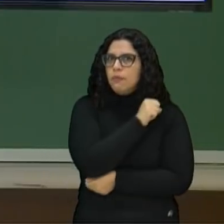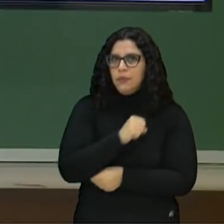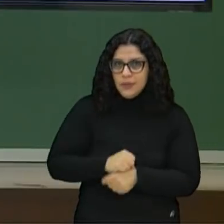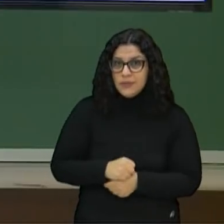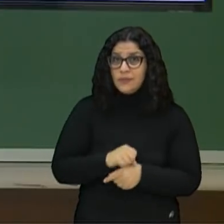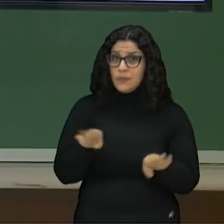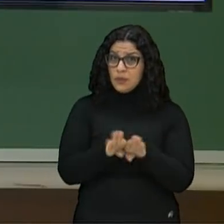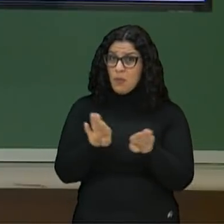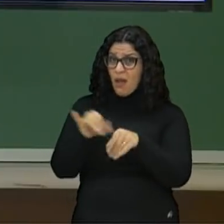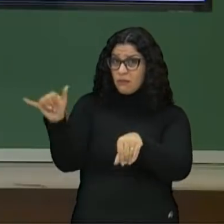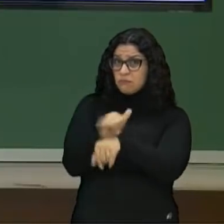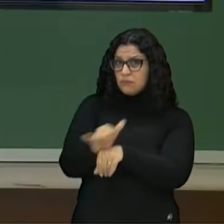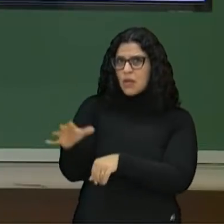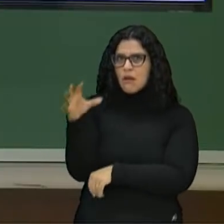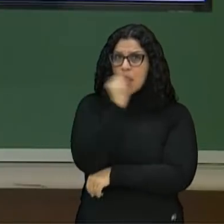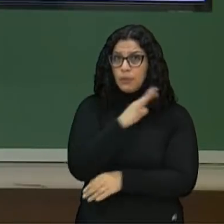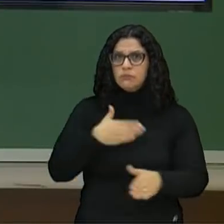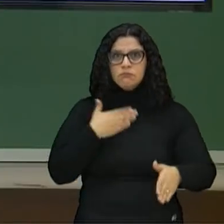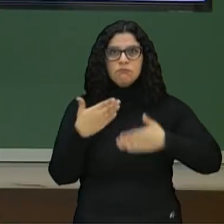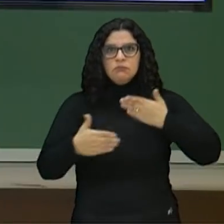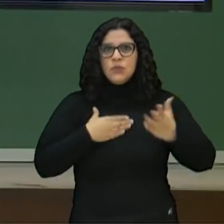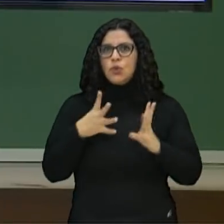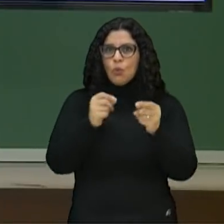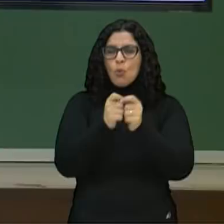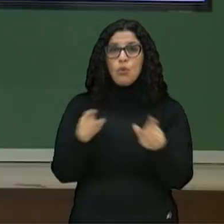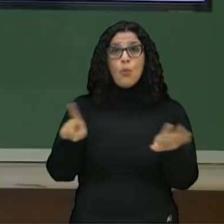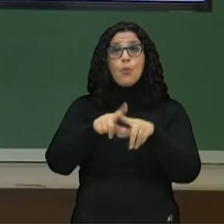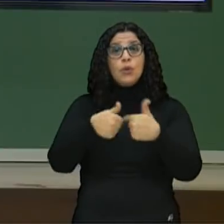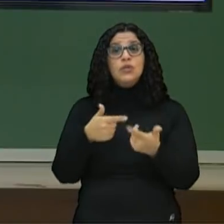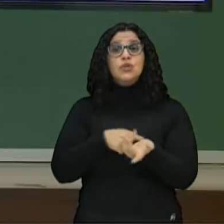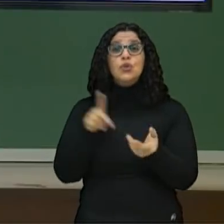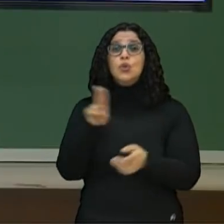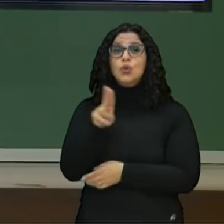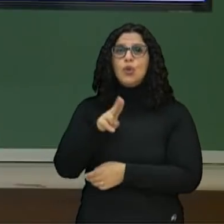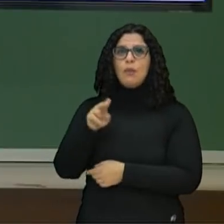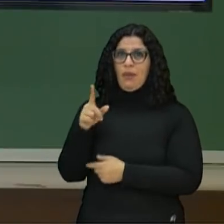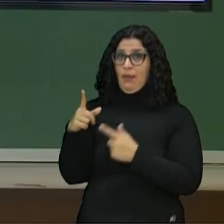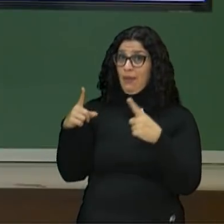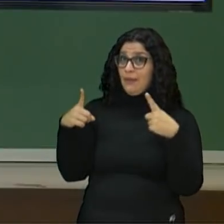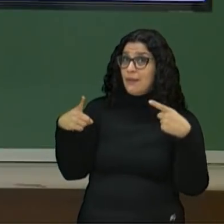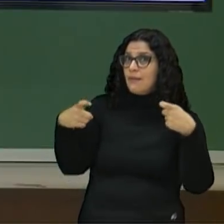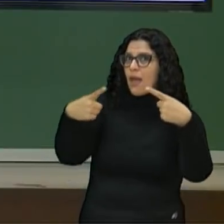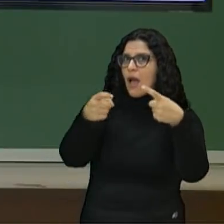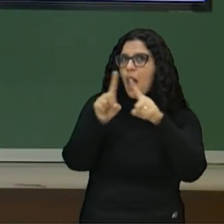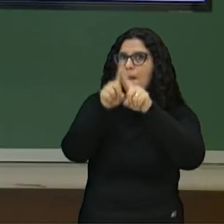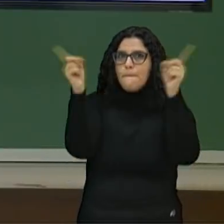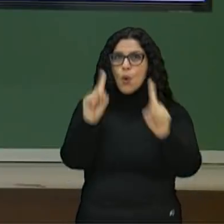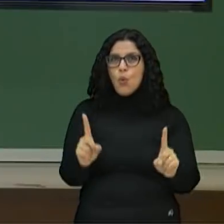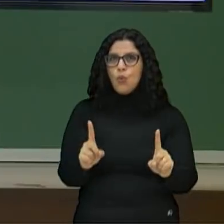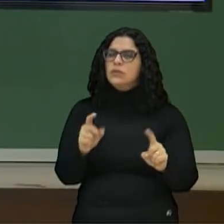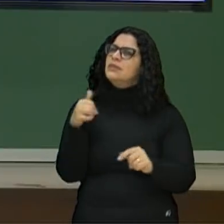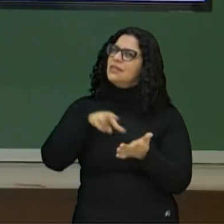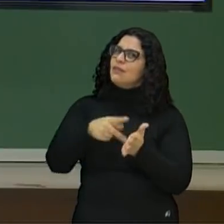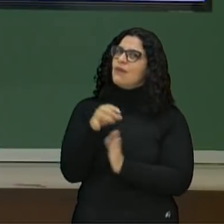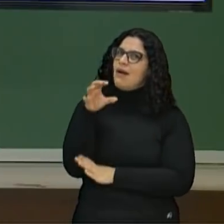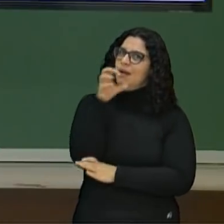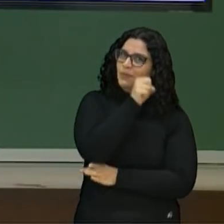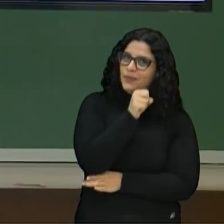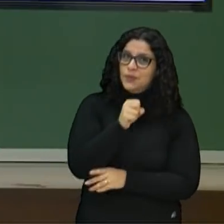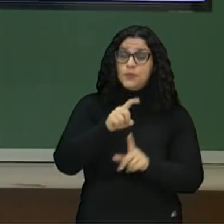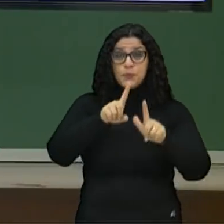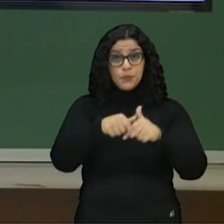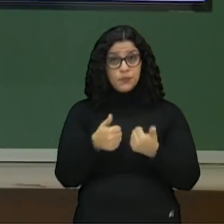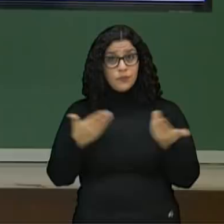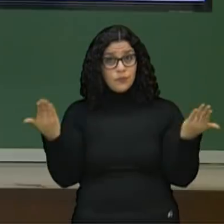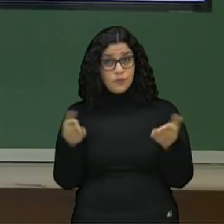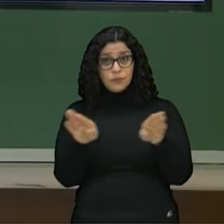rápida, ataques muito rápidos e de surpresa, chamados de Blitzkrieg, guerra relâmpago, ok?